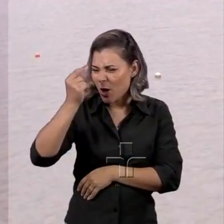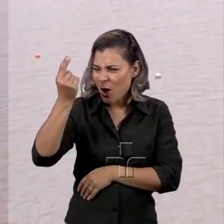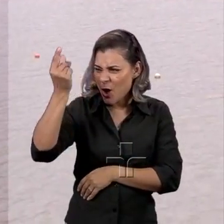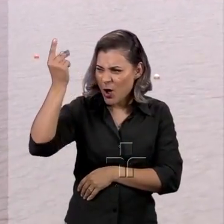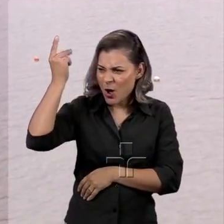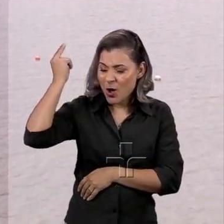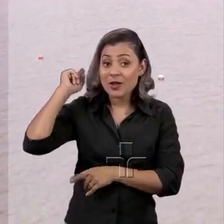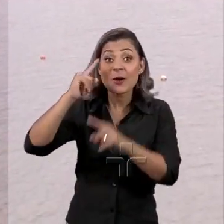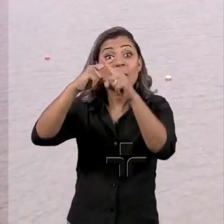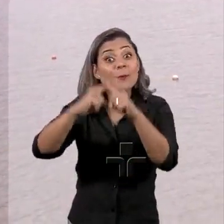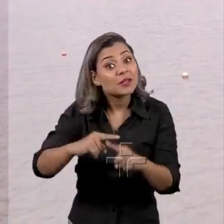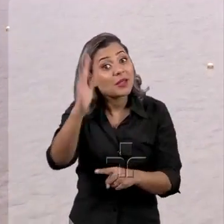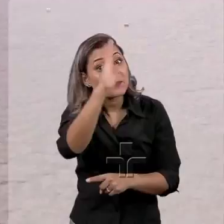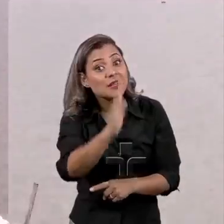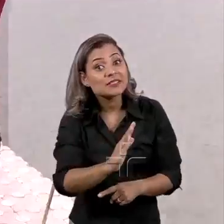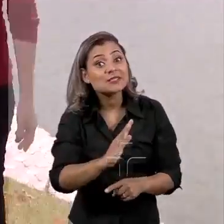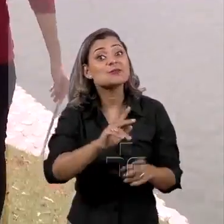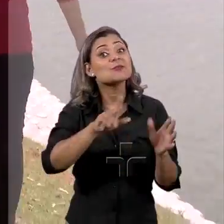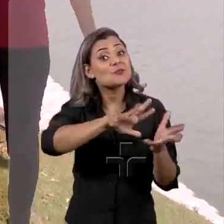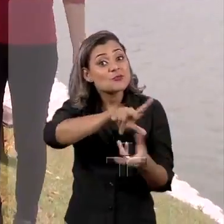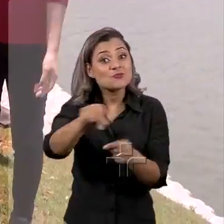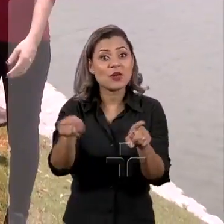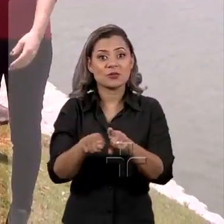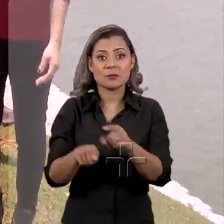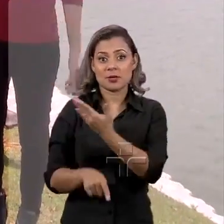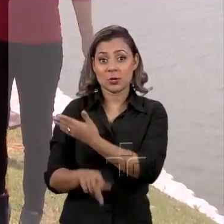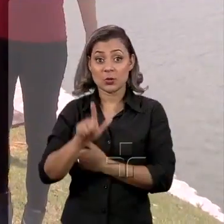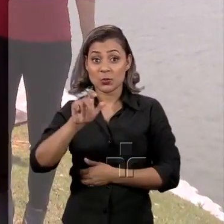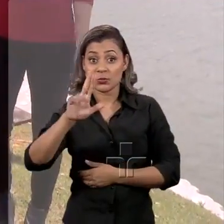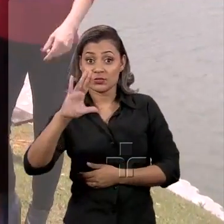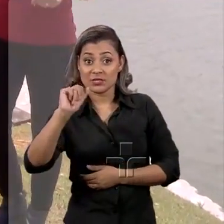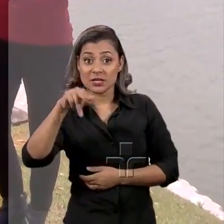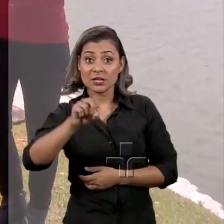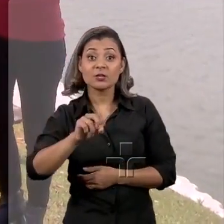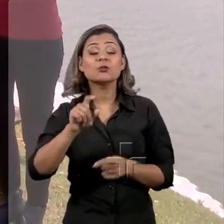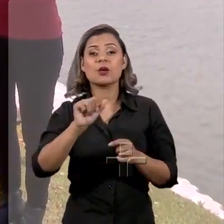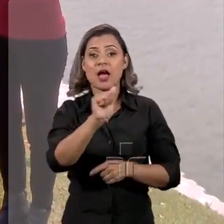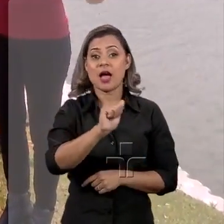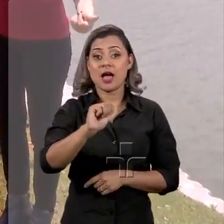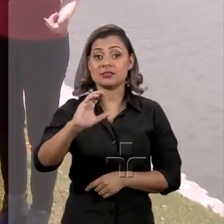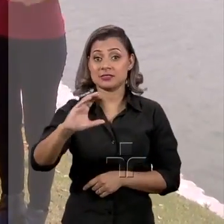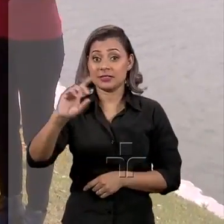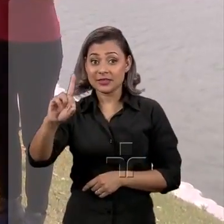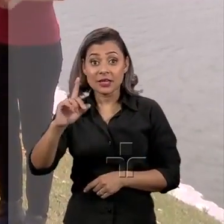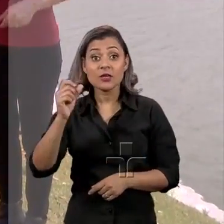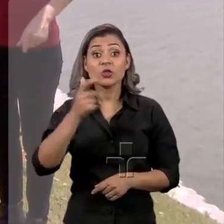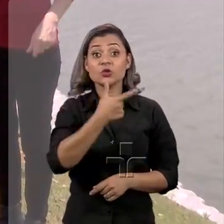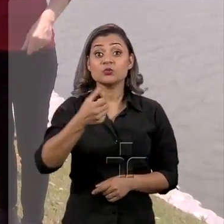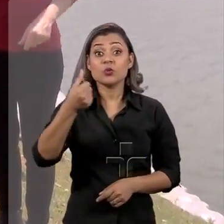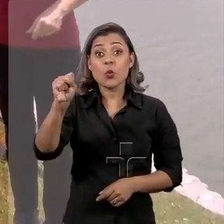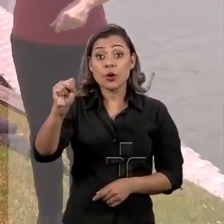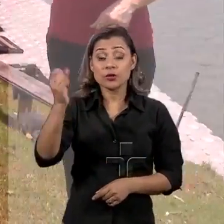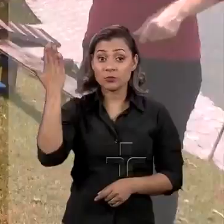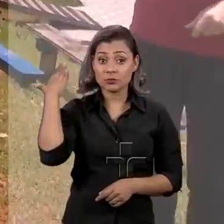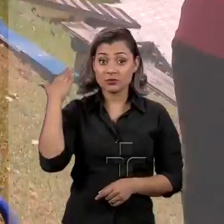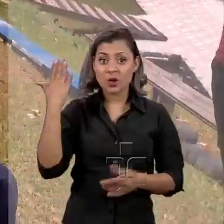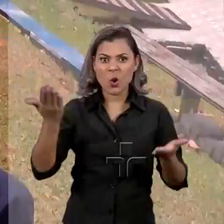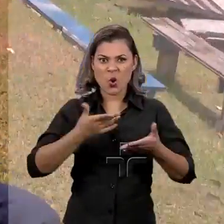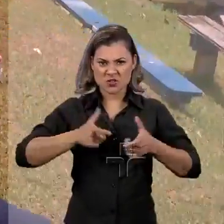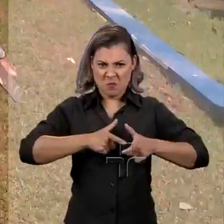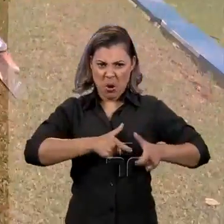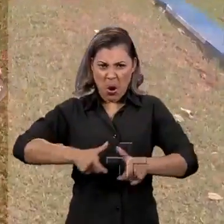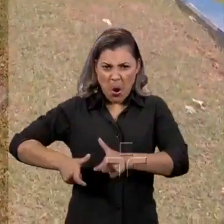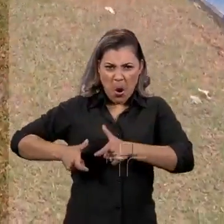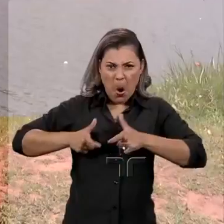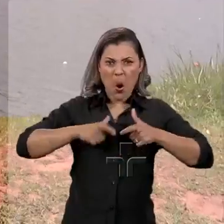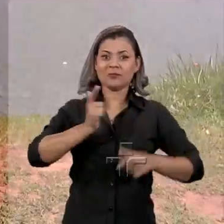de campeonatos mundiais. O Luciano foi descoberto pela associação lá em 2008 e hoje já perdeu as contas de quantas